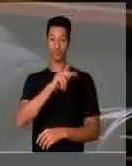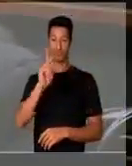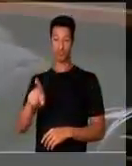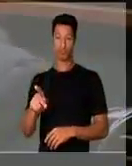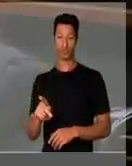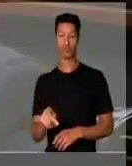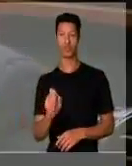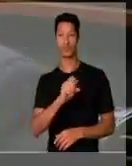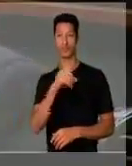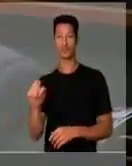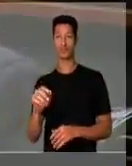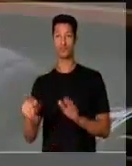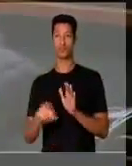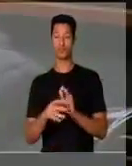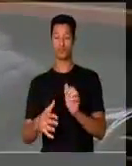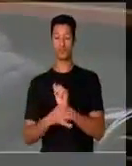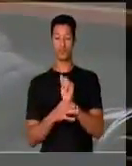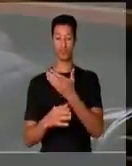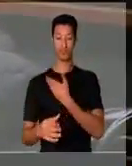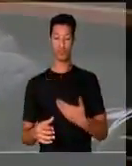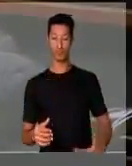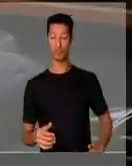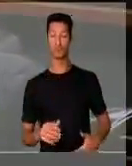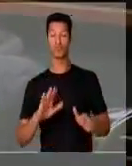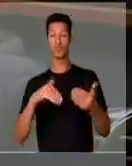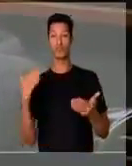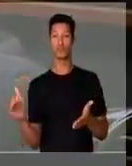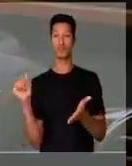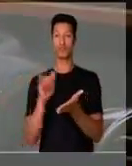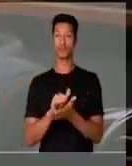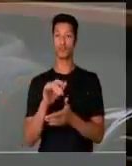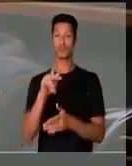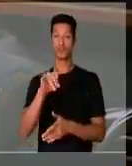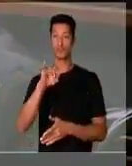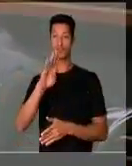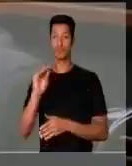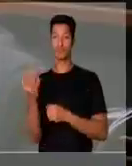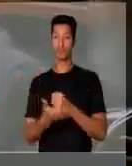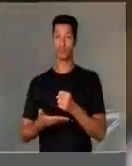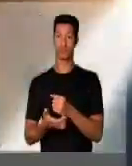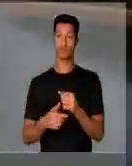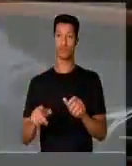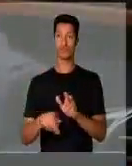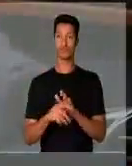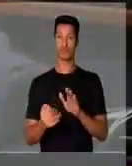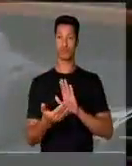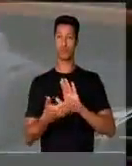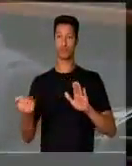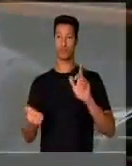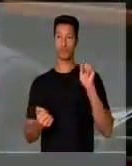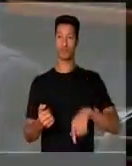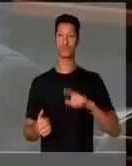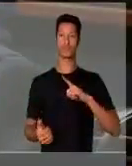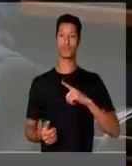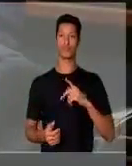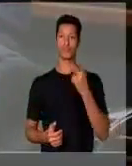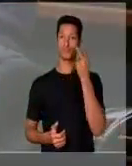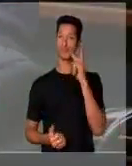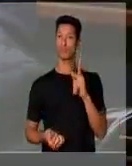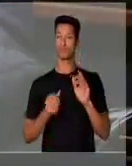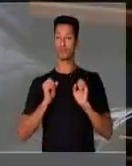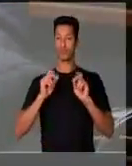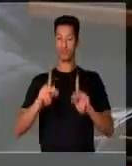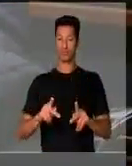professores, são as forças de segurança pública, quando se estabelece piso mínimo e lhes retiram a condição